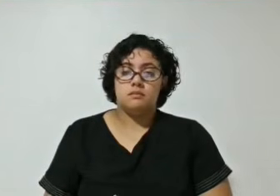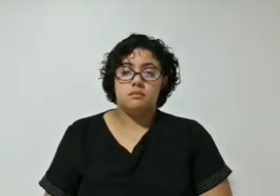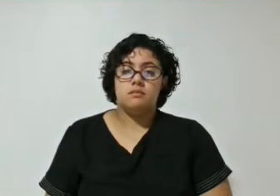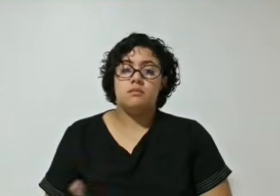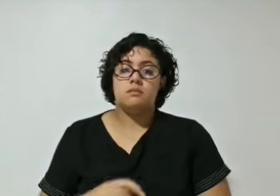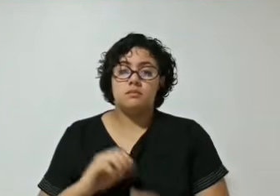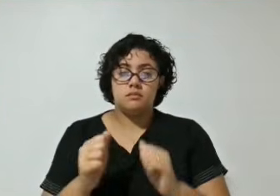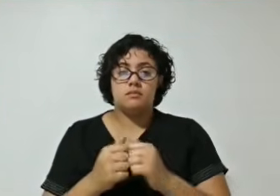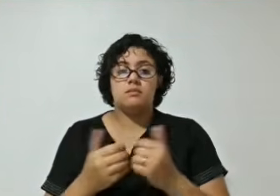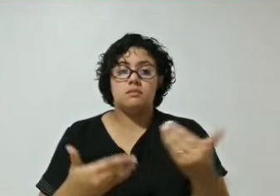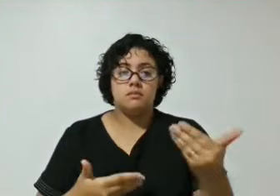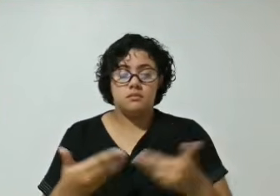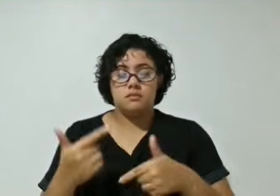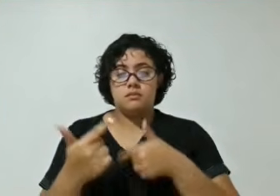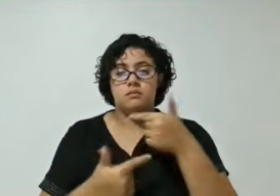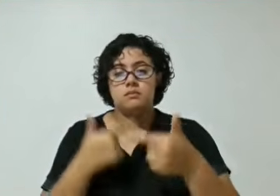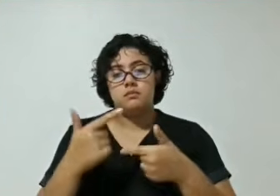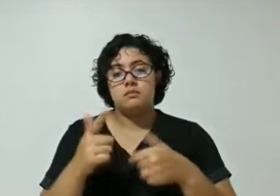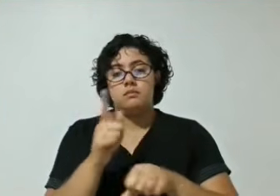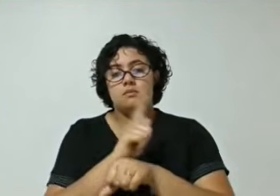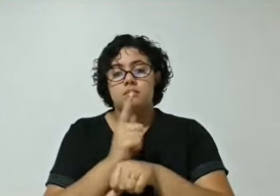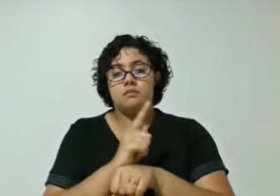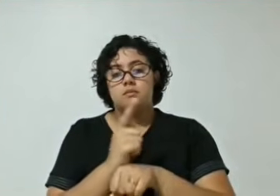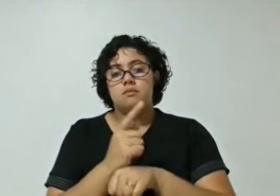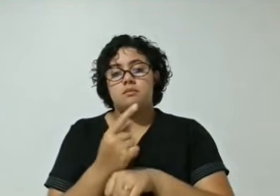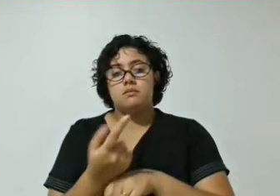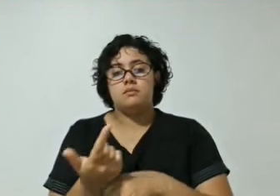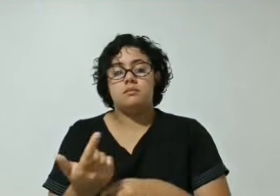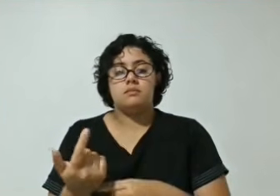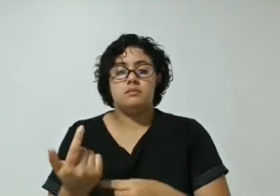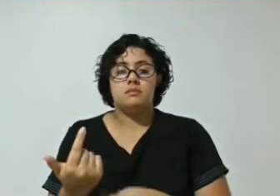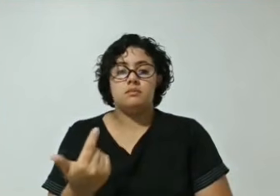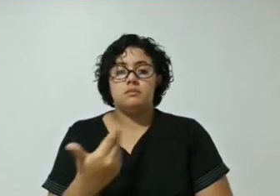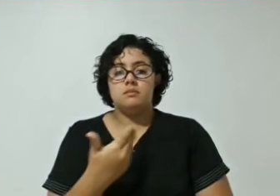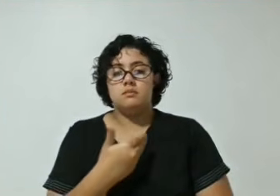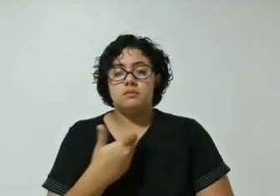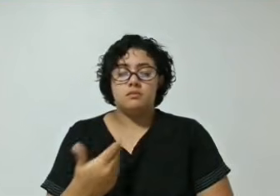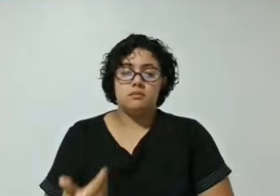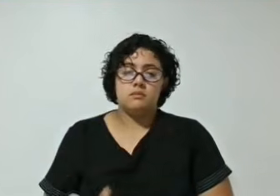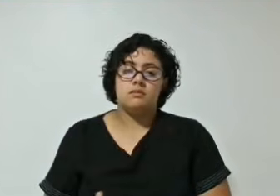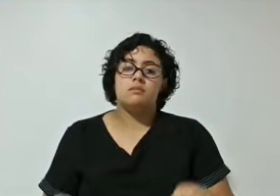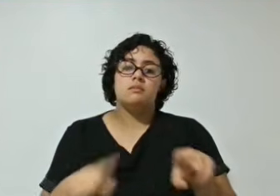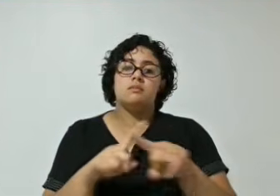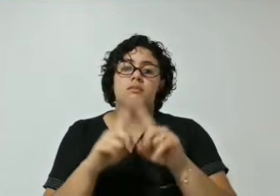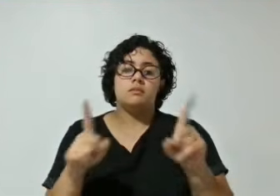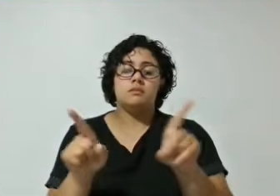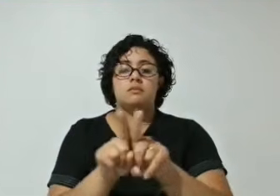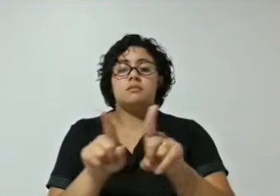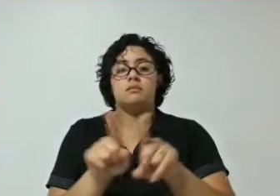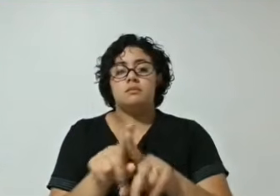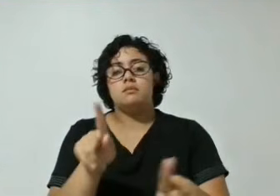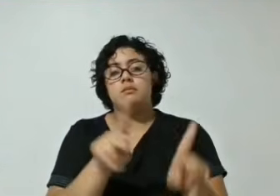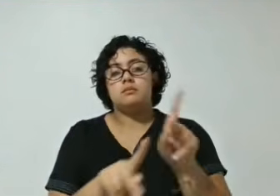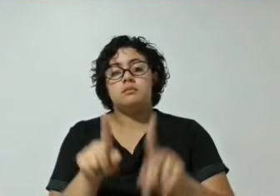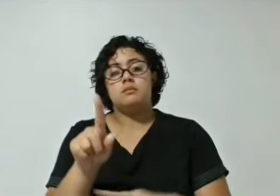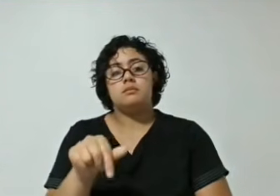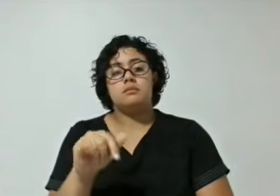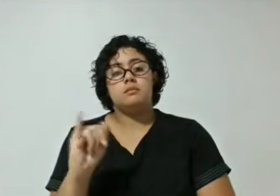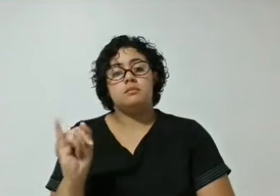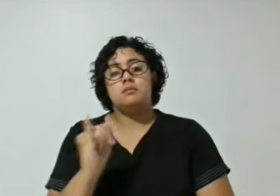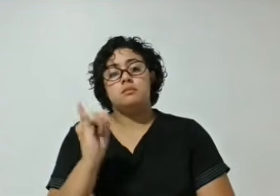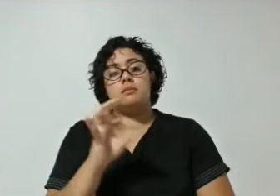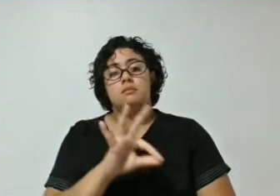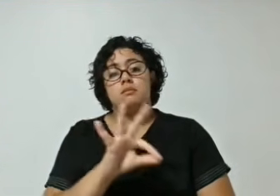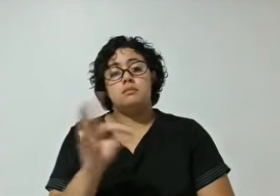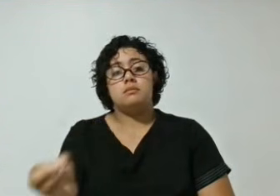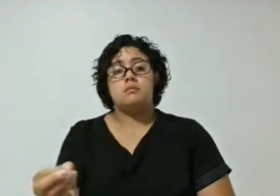com gestores públicos, mas também se faz com a população. Então, acho que isso é muito importante que todo mundo saiba